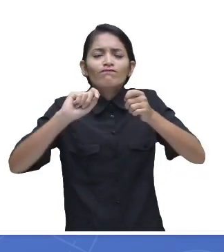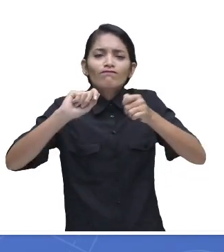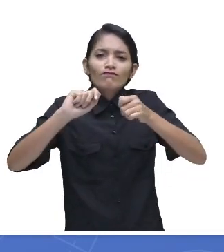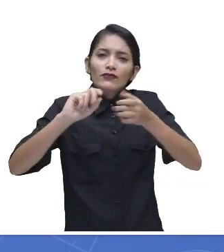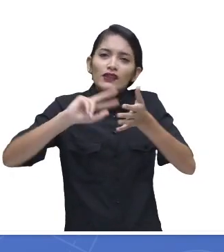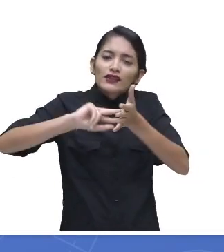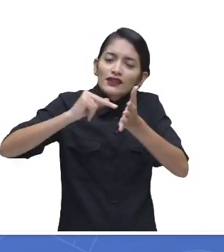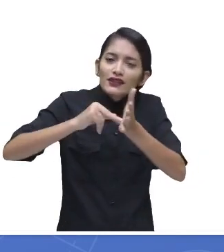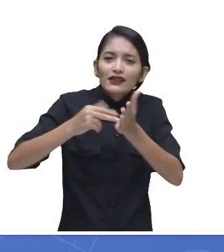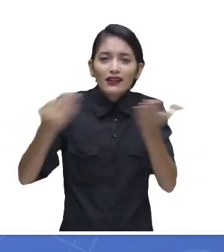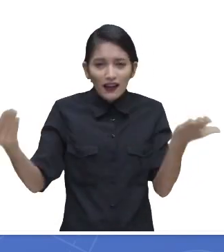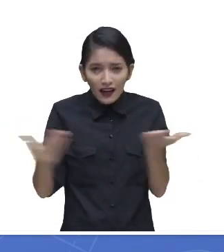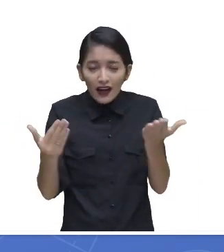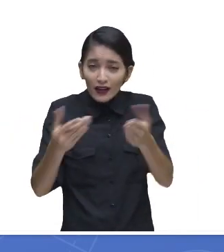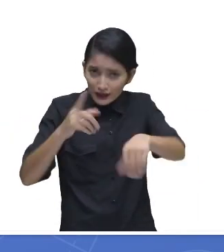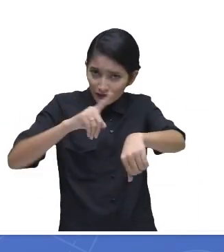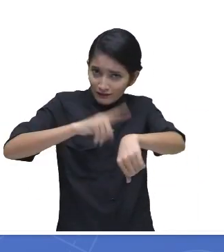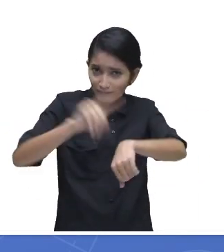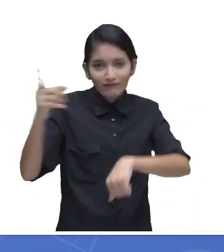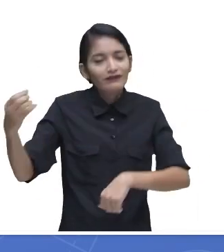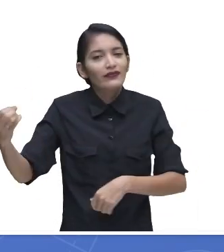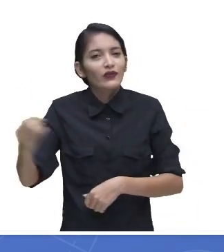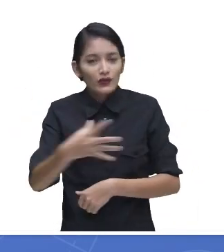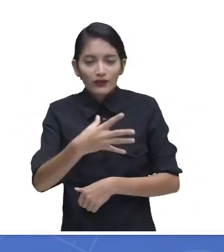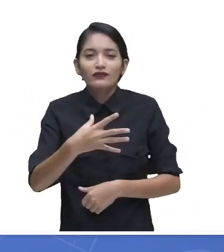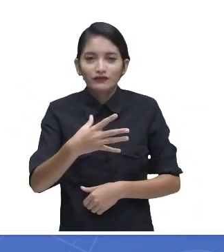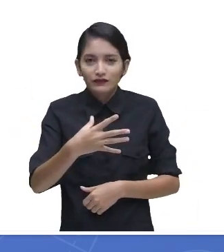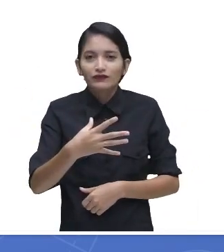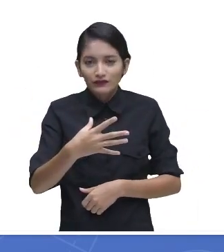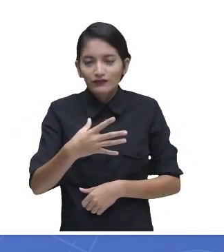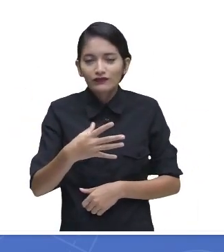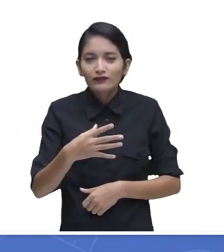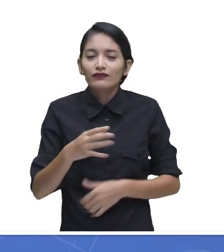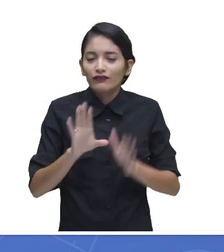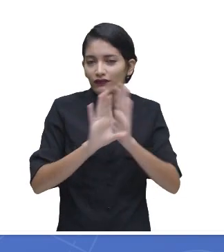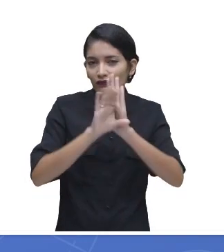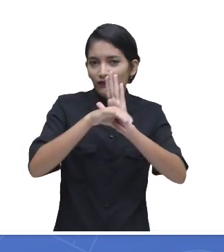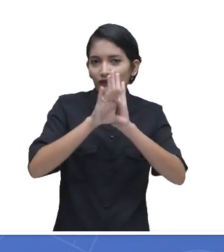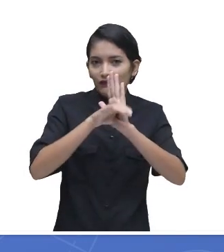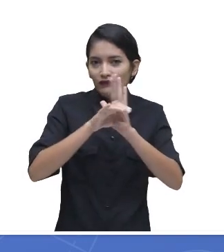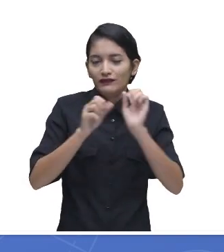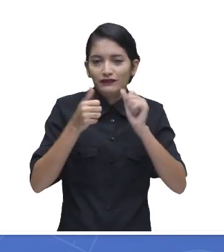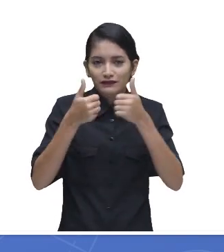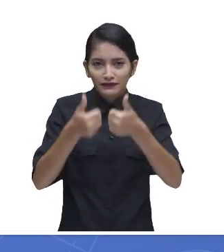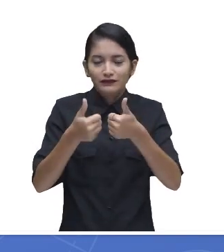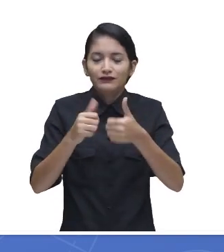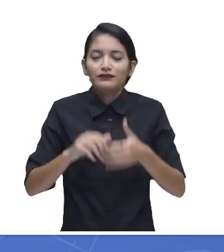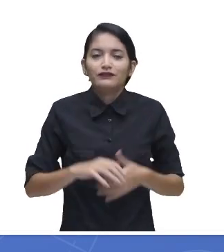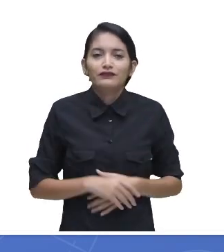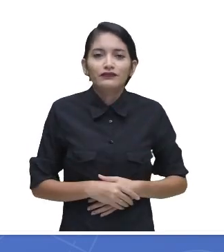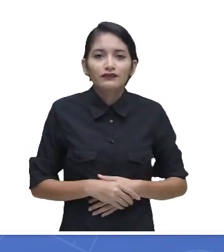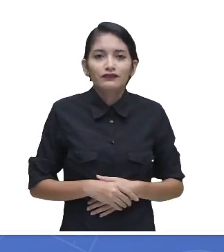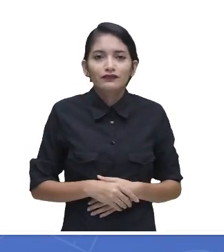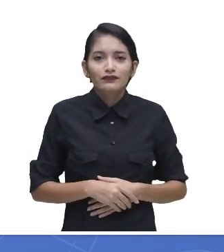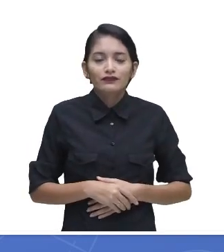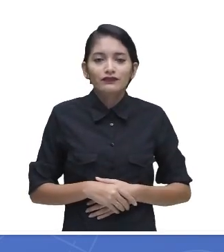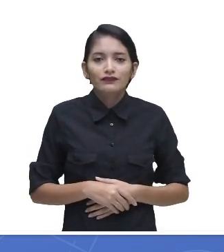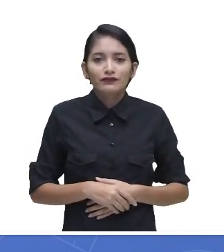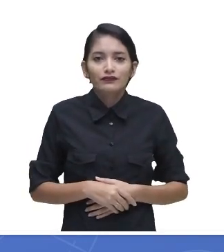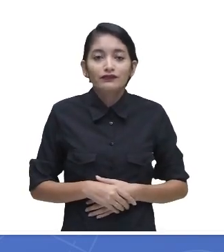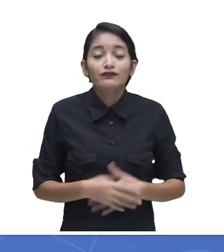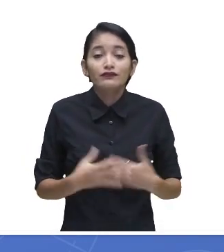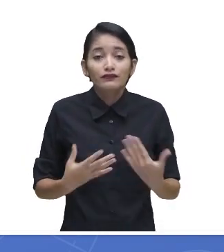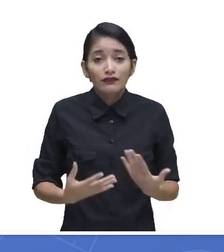acontece agora, nesse instante. Isso é o conceito, tá bom? Então,